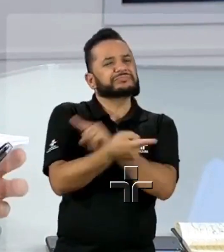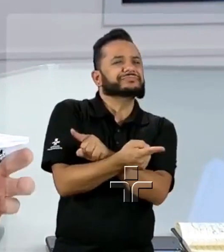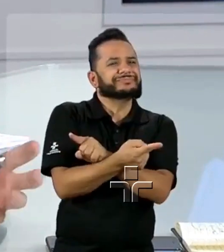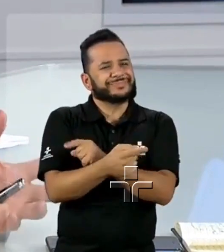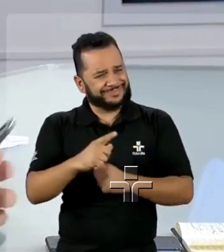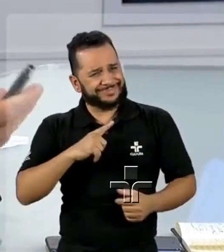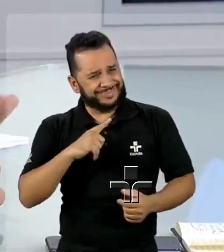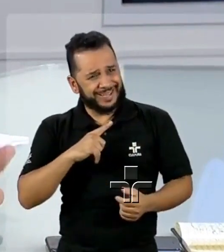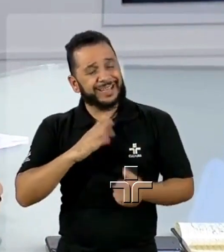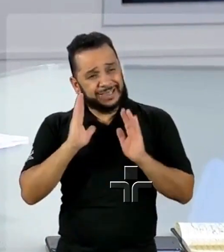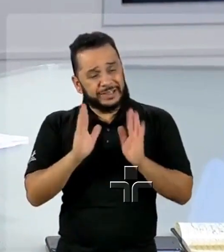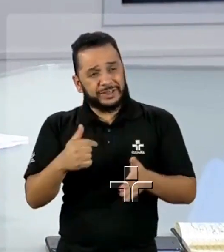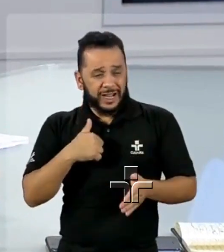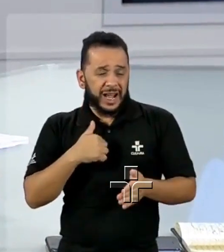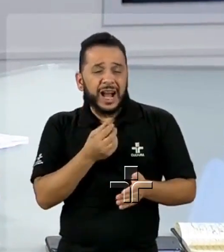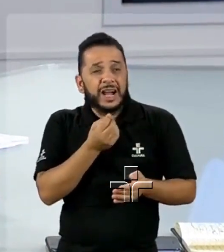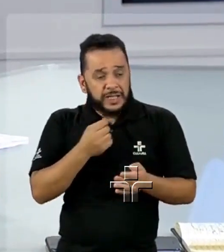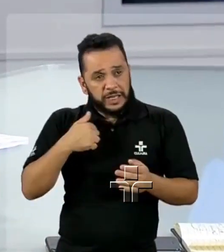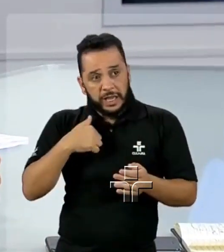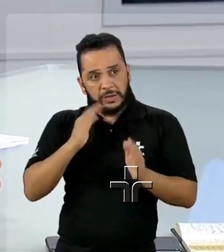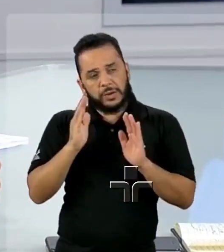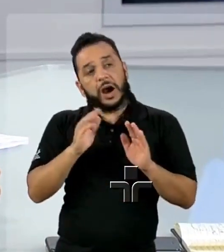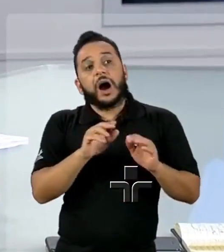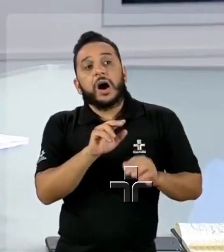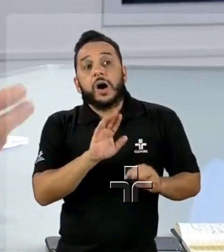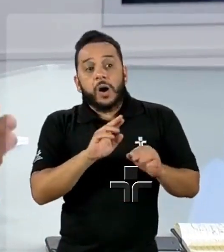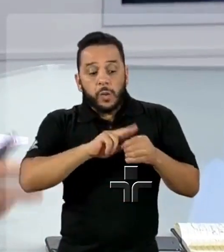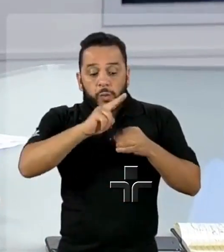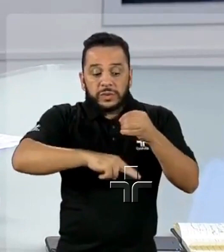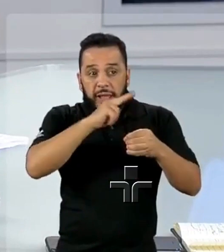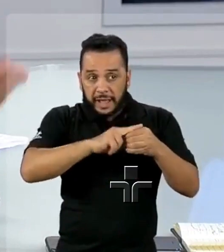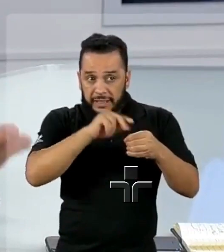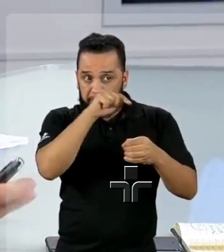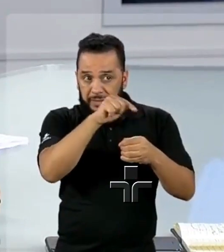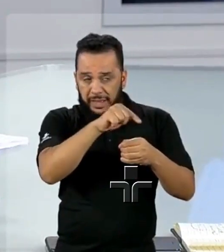nosso presidente da Fundação Editora Unesp, né? Eu acho que ainda temos